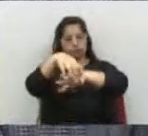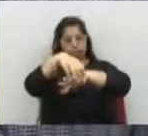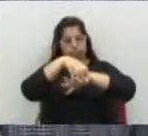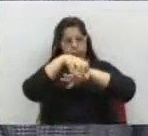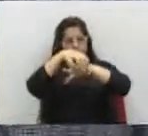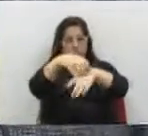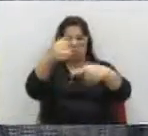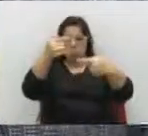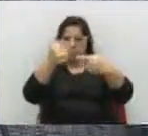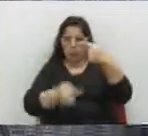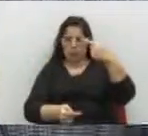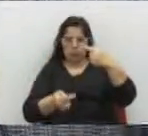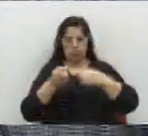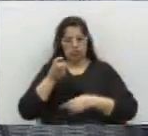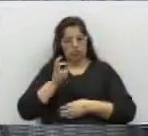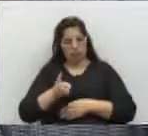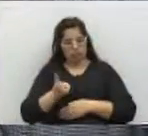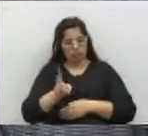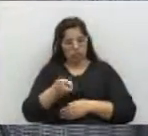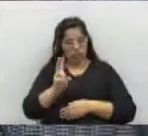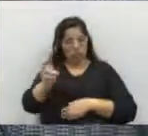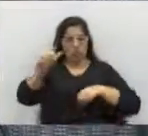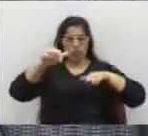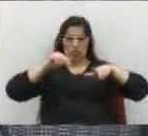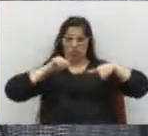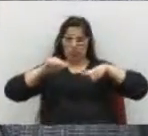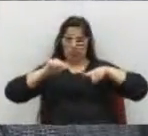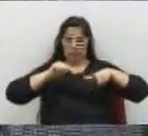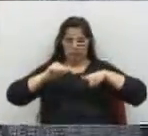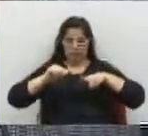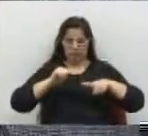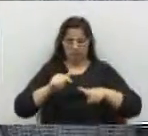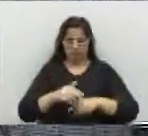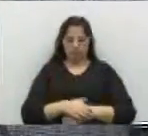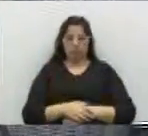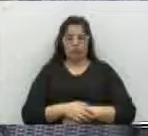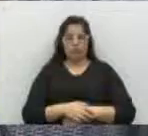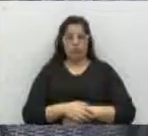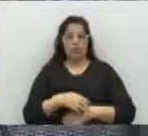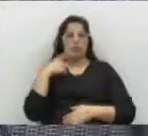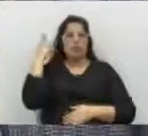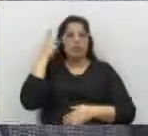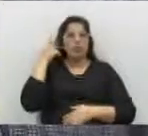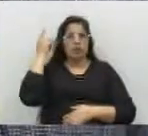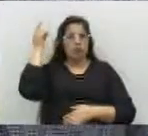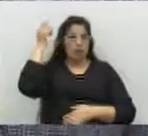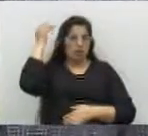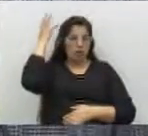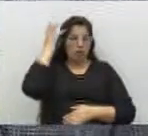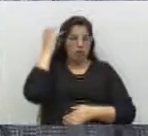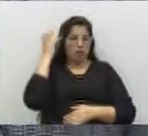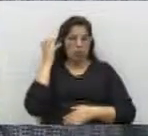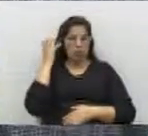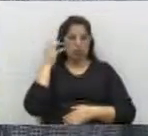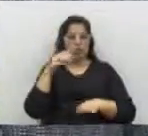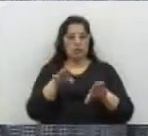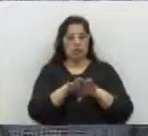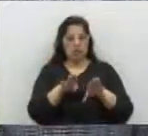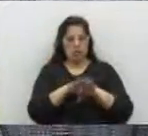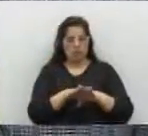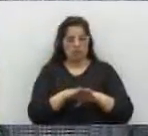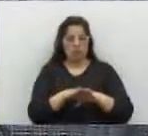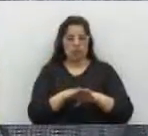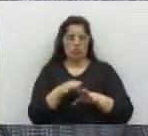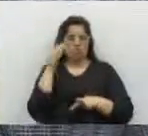um assunto que nós teremos que debater bastante, a vereadora Lubogo tem preocupação com isso, a vereadora Érica Tanque também, e todos os demais vereadores.